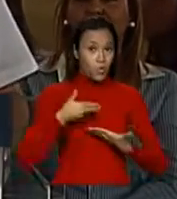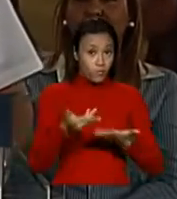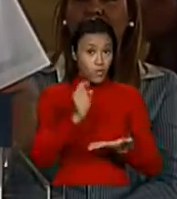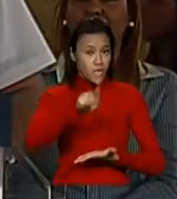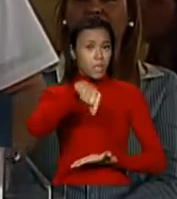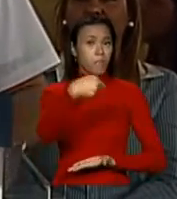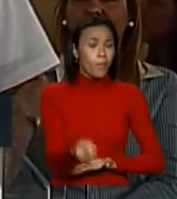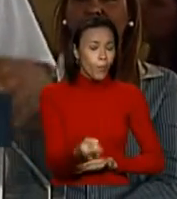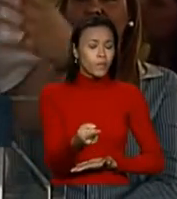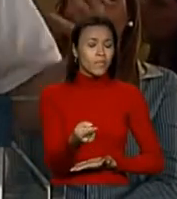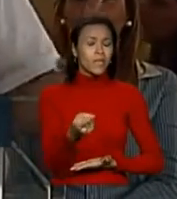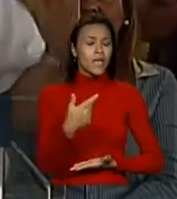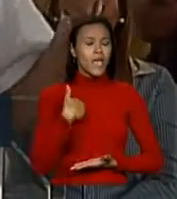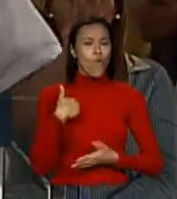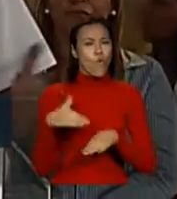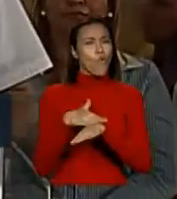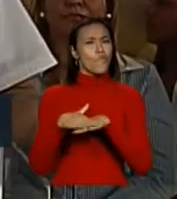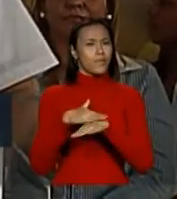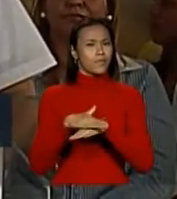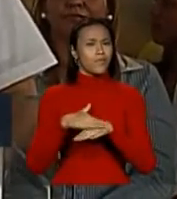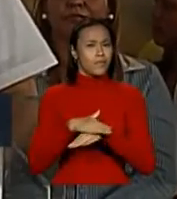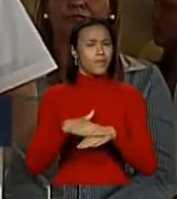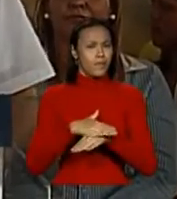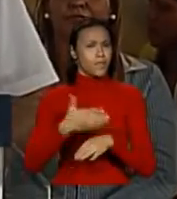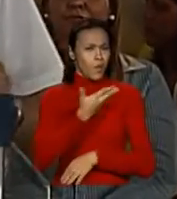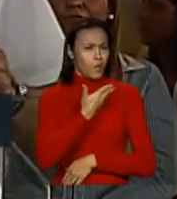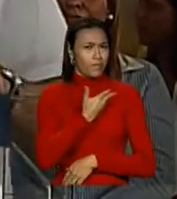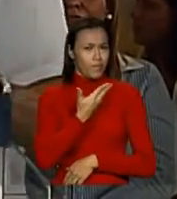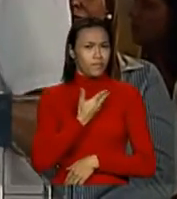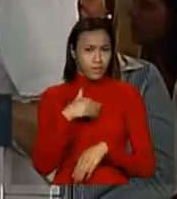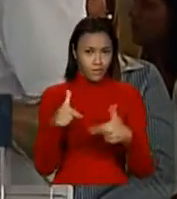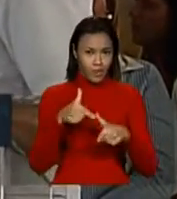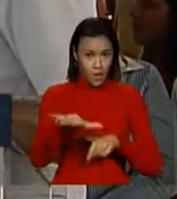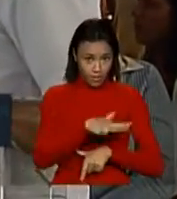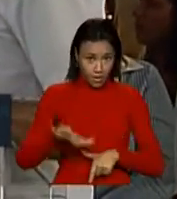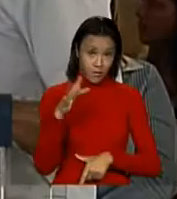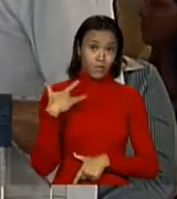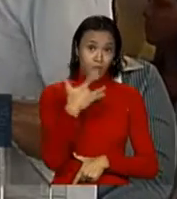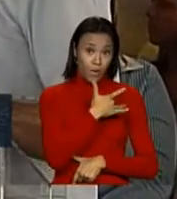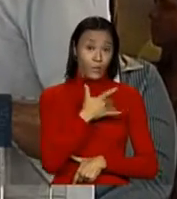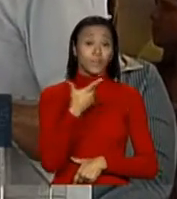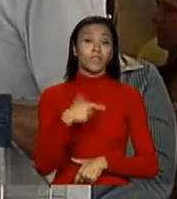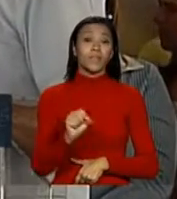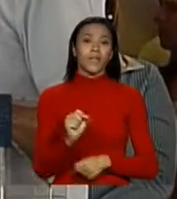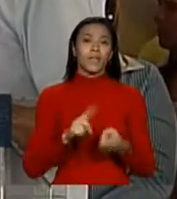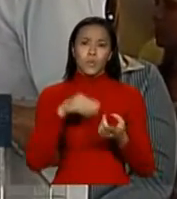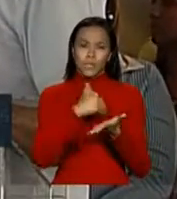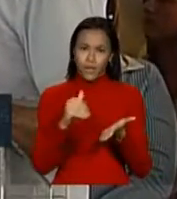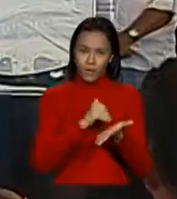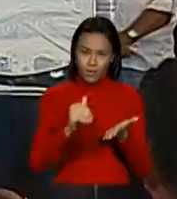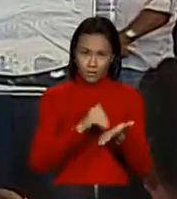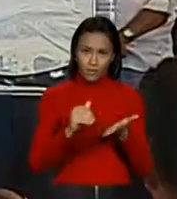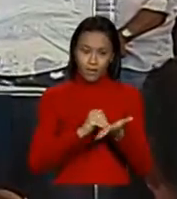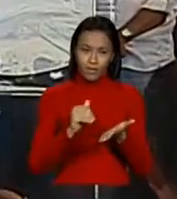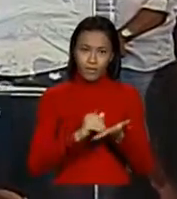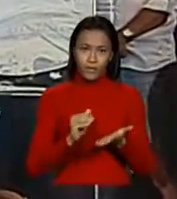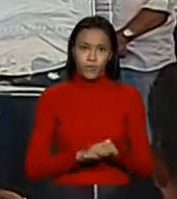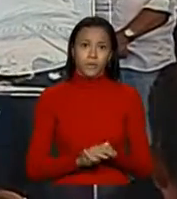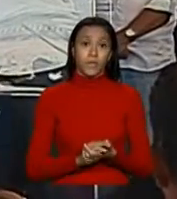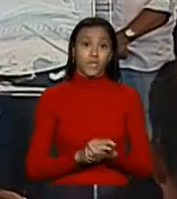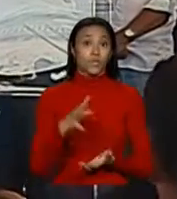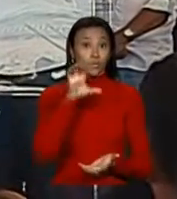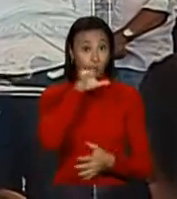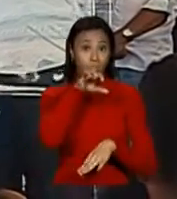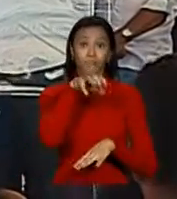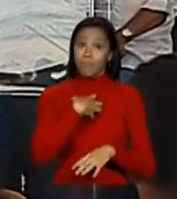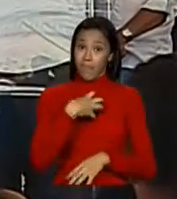convite eu conversei com grandes parceiros que eu tenho na saúde entre eles o nosso secretário Senor o secretário da Estado da